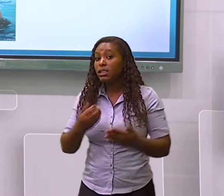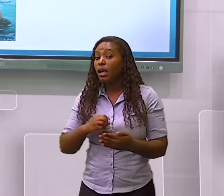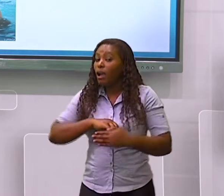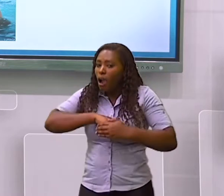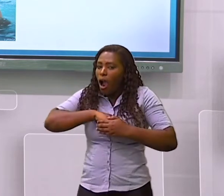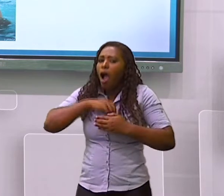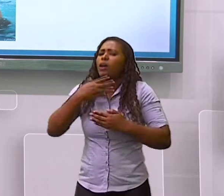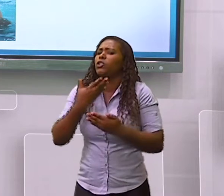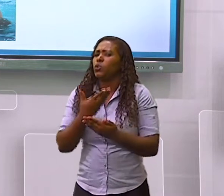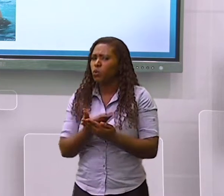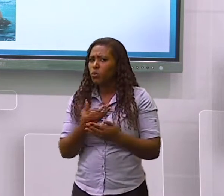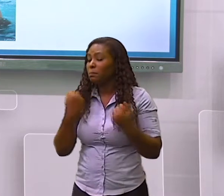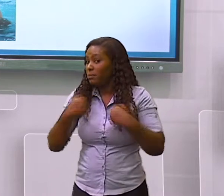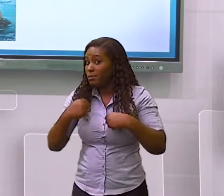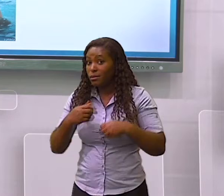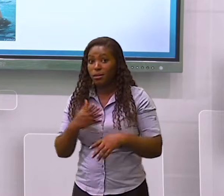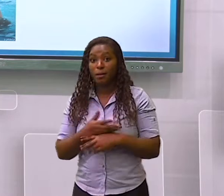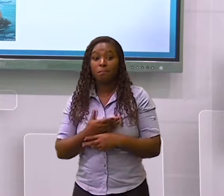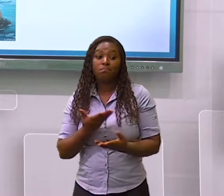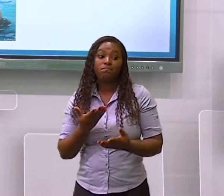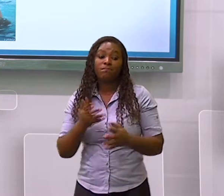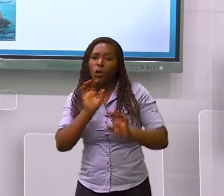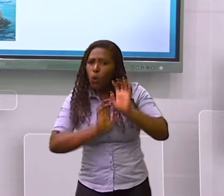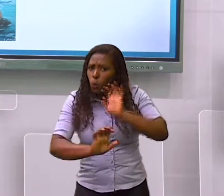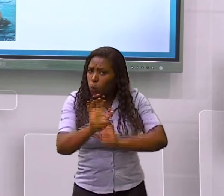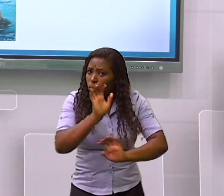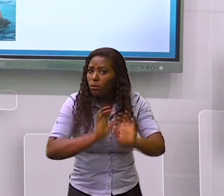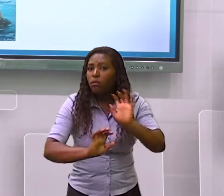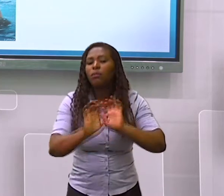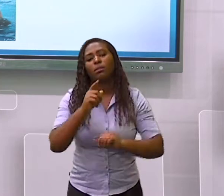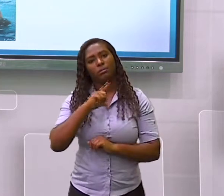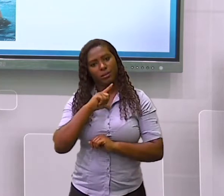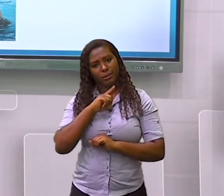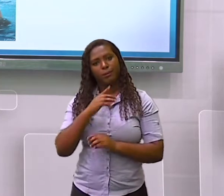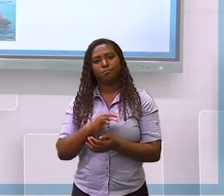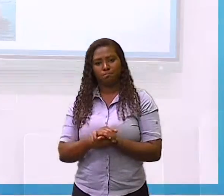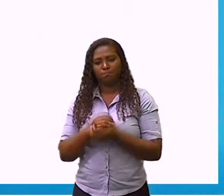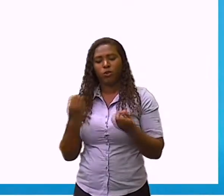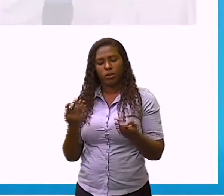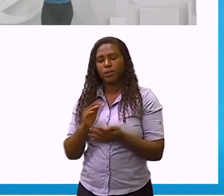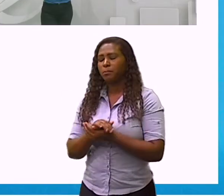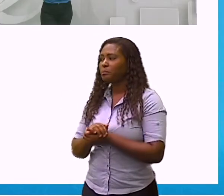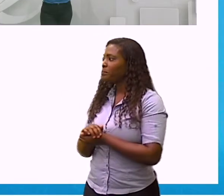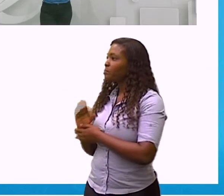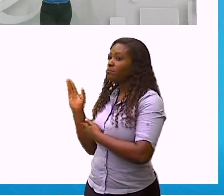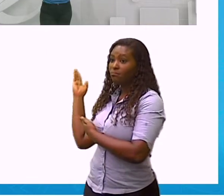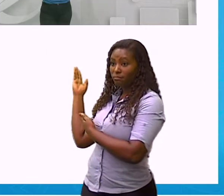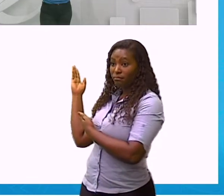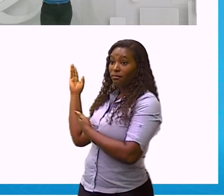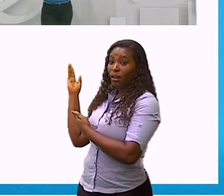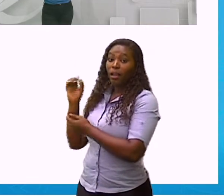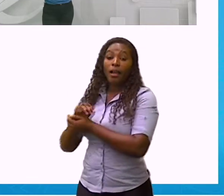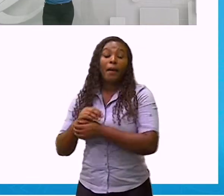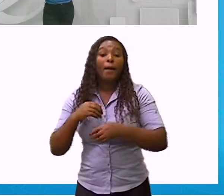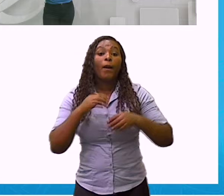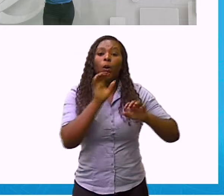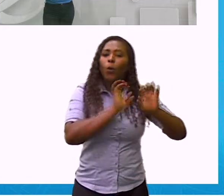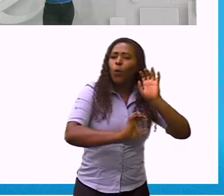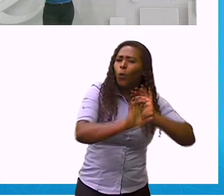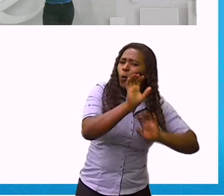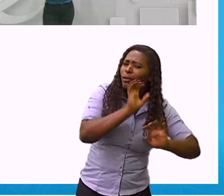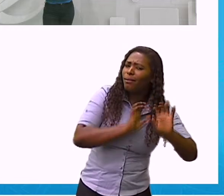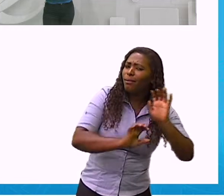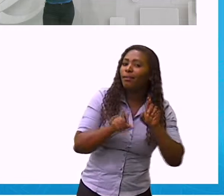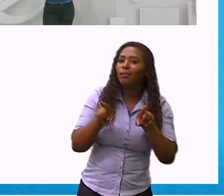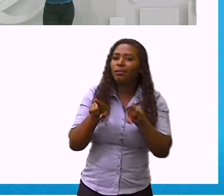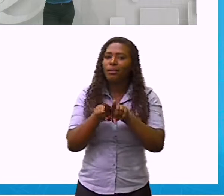Precaução e sabedoria. Com precaução e sabedoria, esse perigo pode ser importante para o